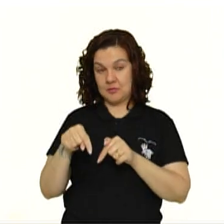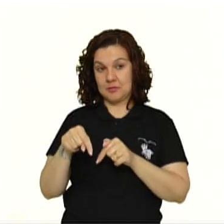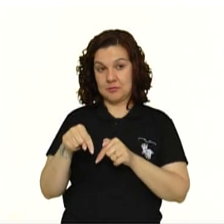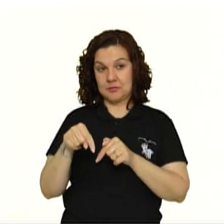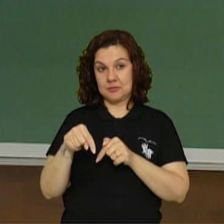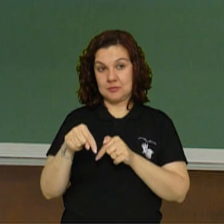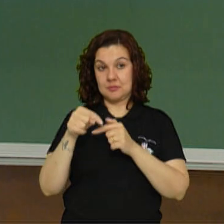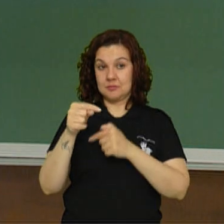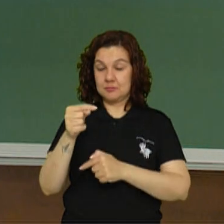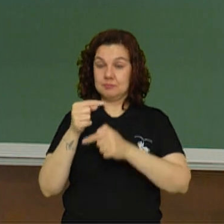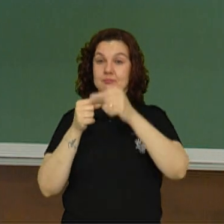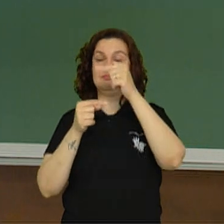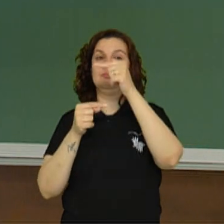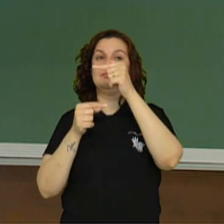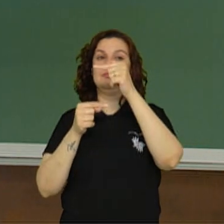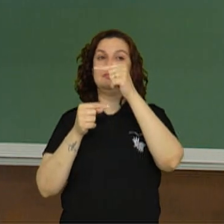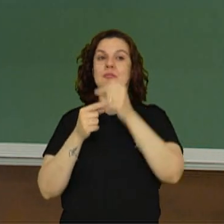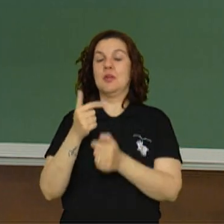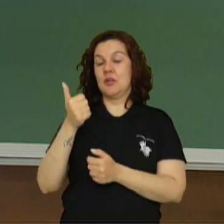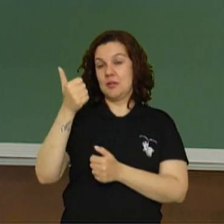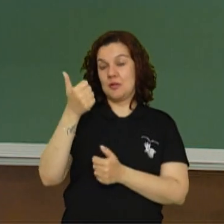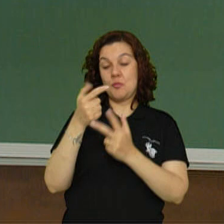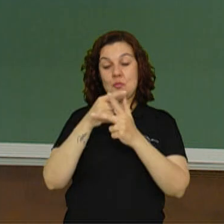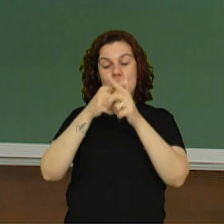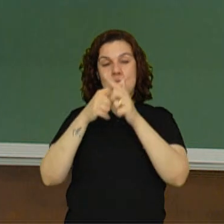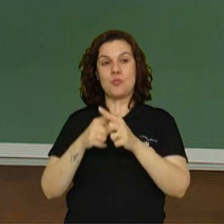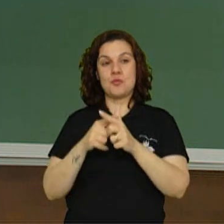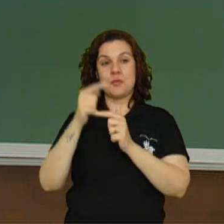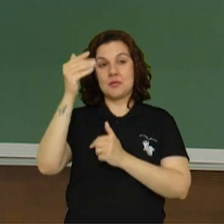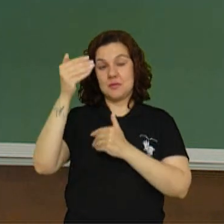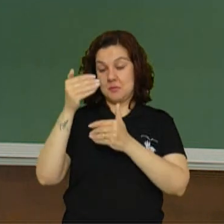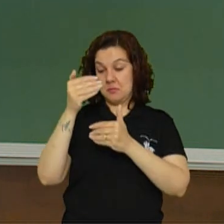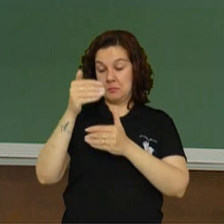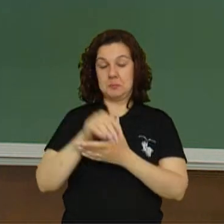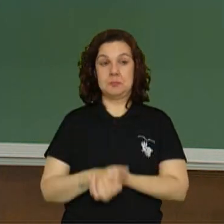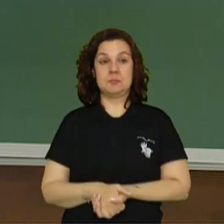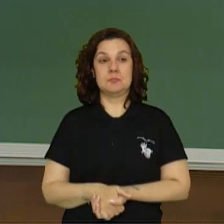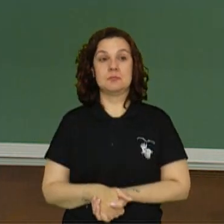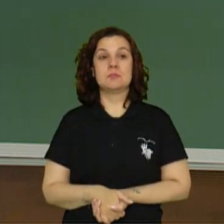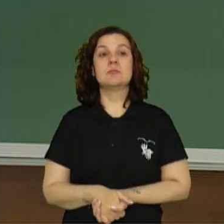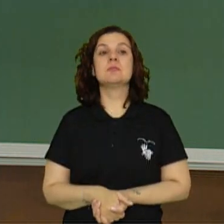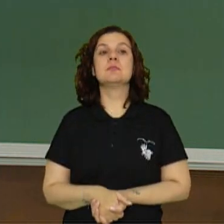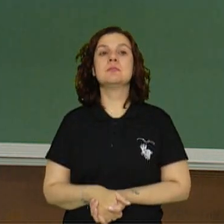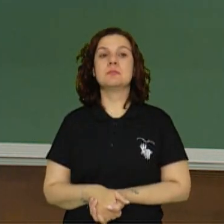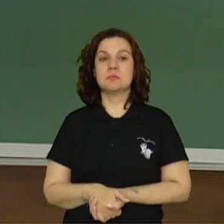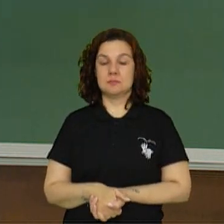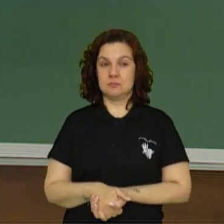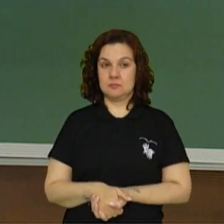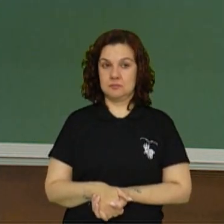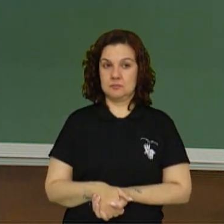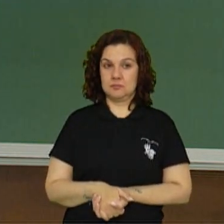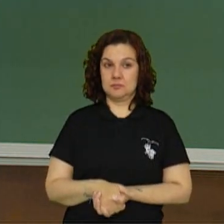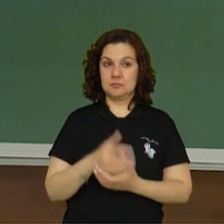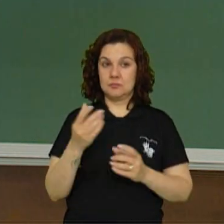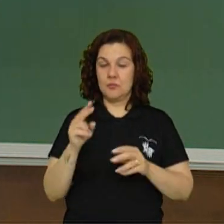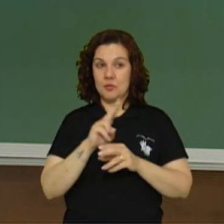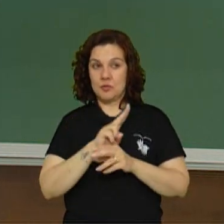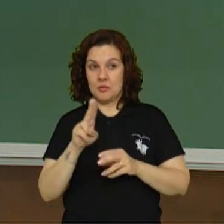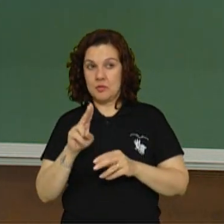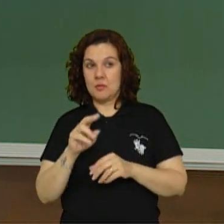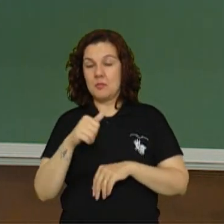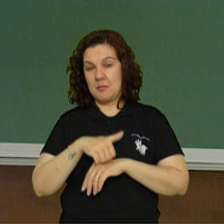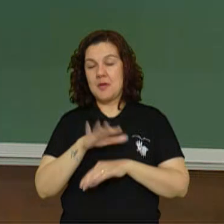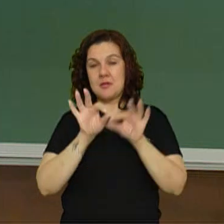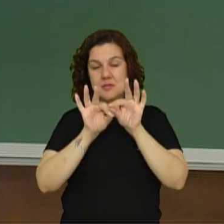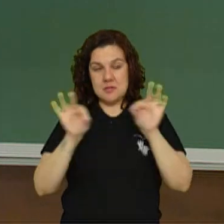vamos racionalizar, multiplicando raiz de 3 em cima e embaixo da fração. Resumindo, é isso que está acontecendo ali. Não vamos usar os nomes técnicos, não.